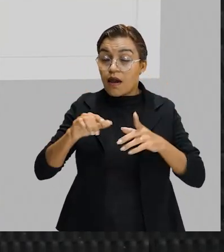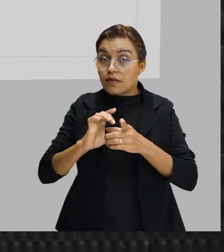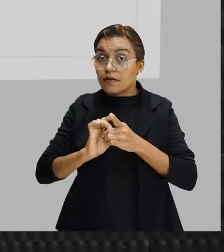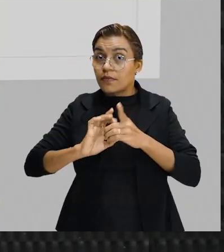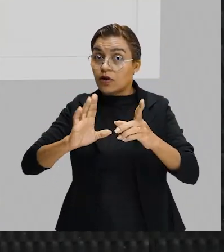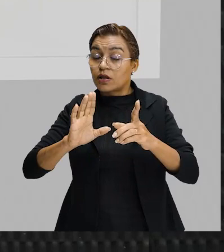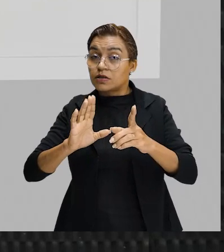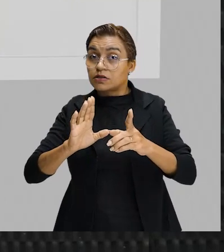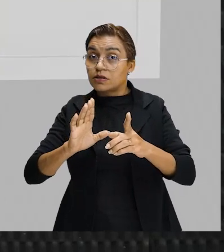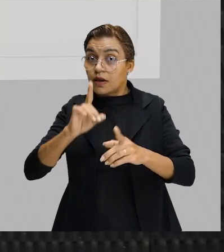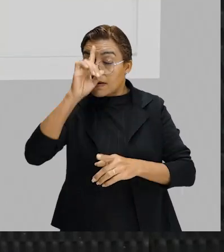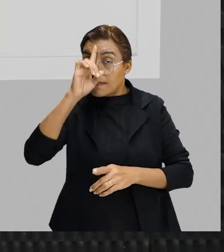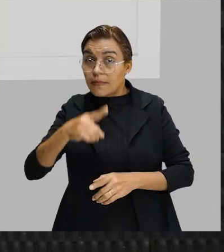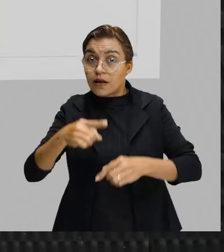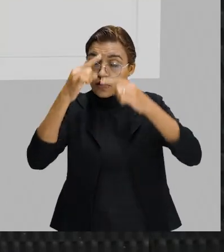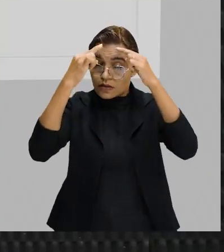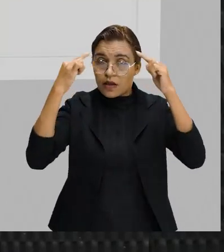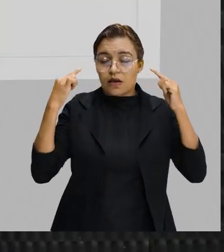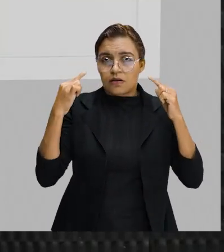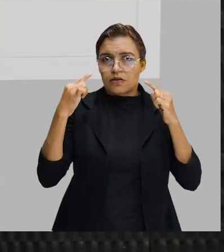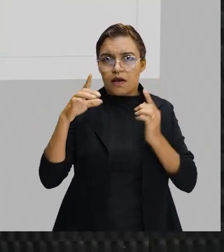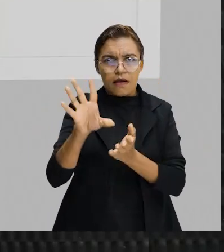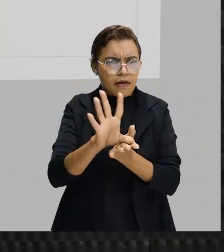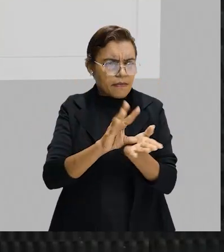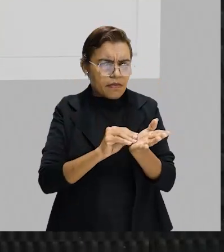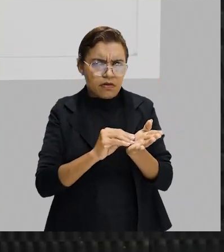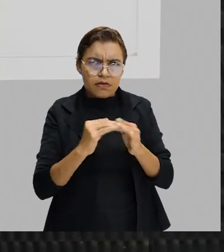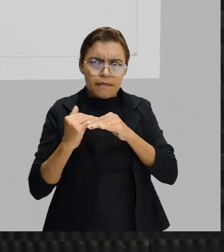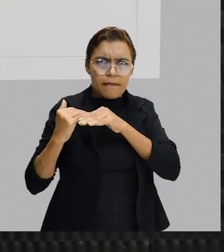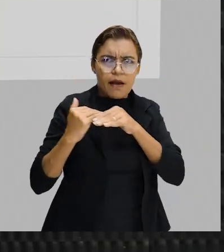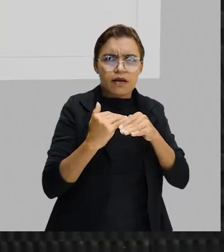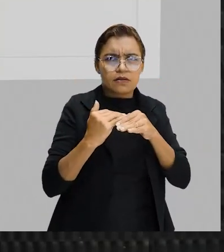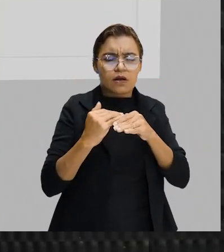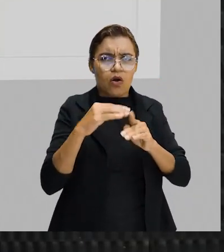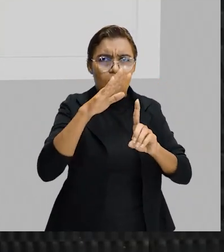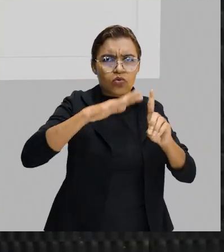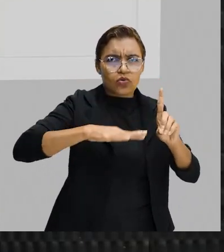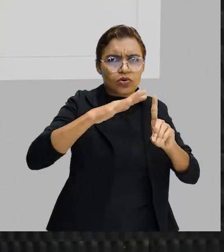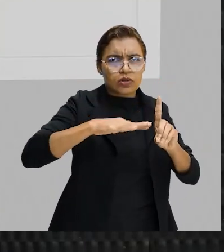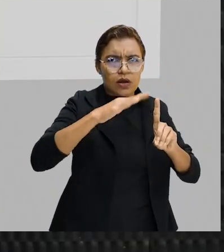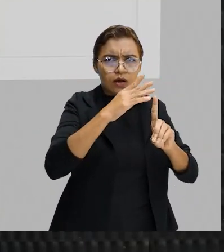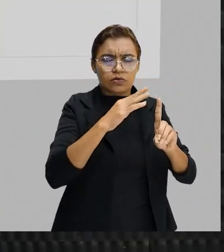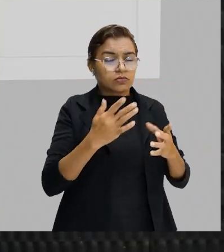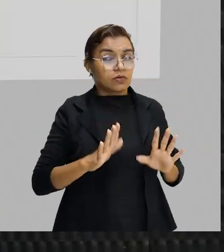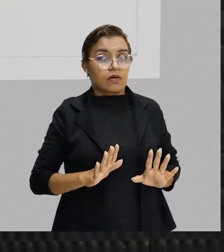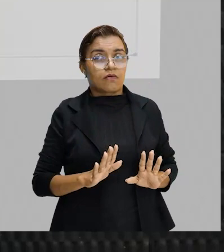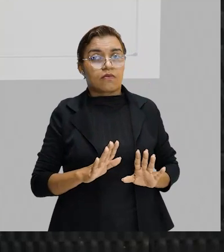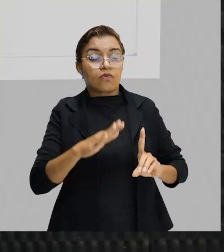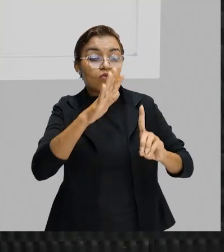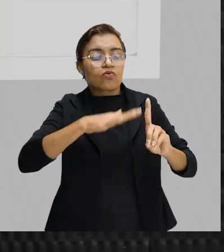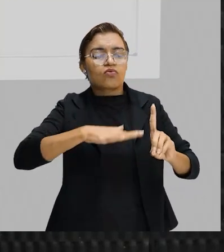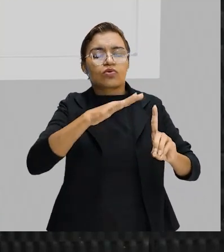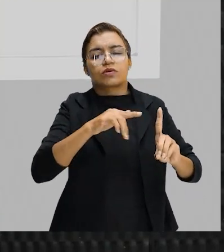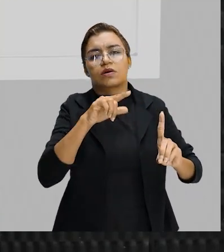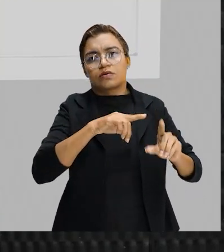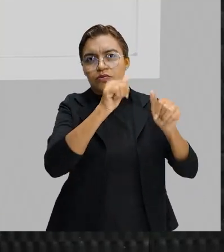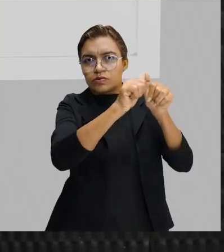Então eles não imitam o padrão dos deuses. Você pode perceber também que os deuses, moralmente, eles